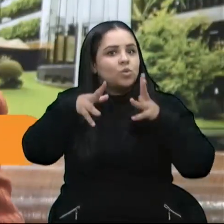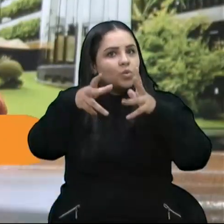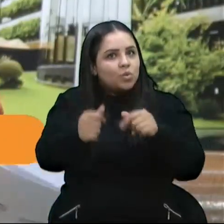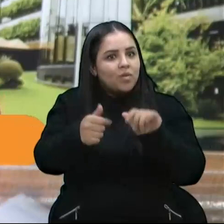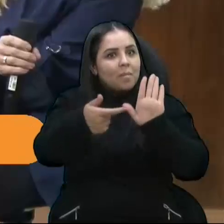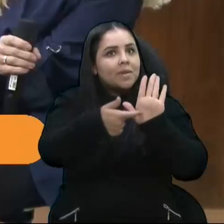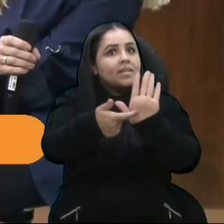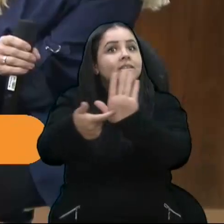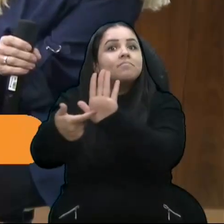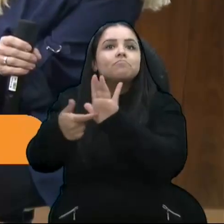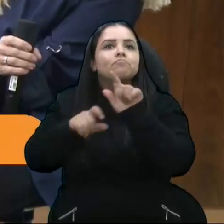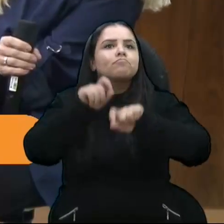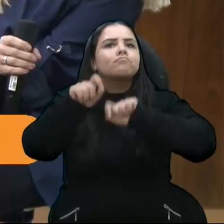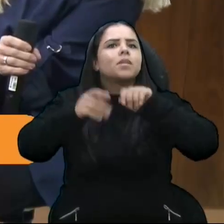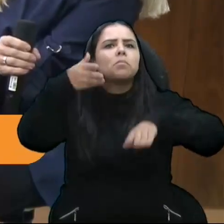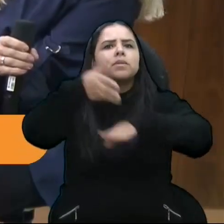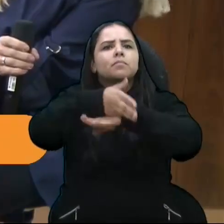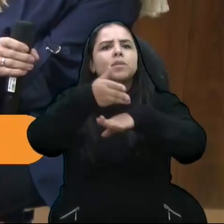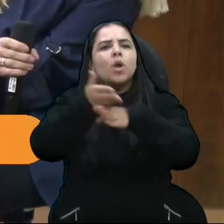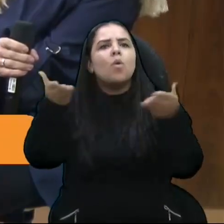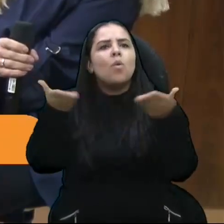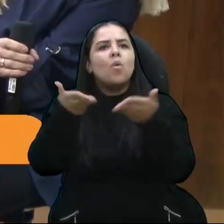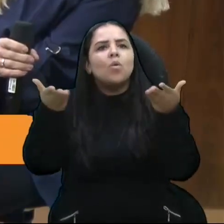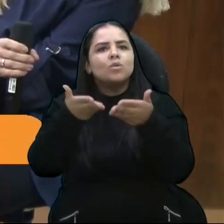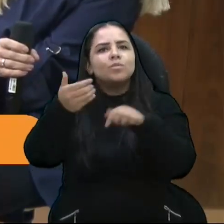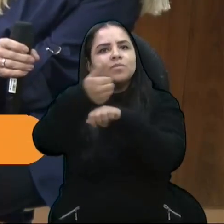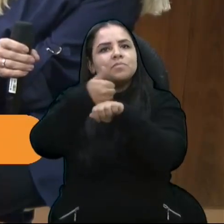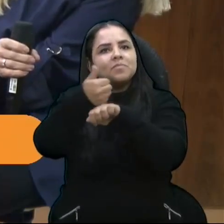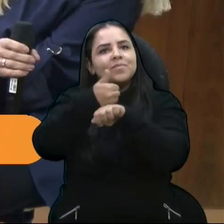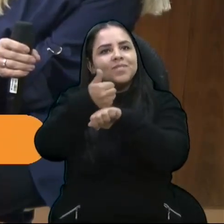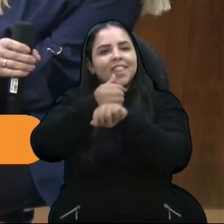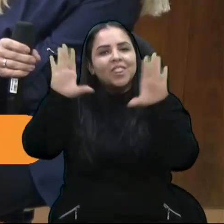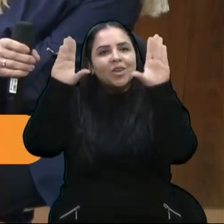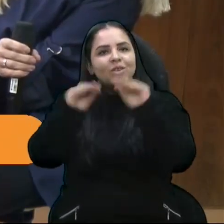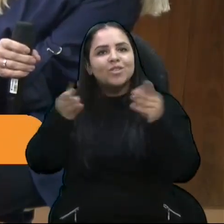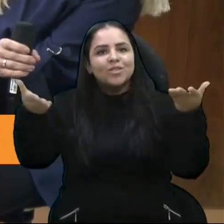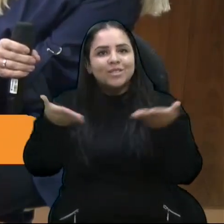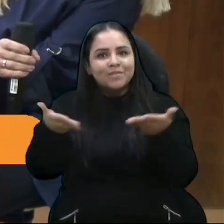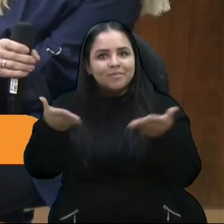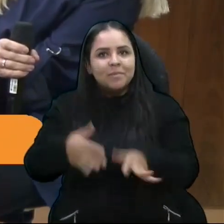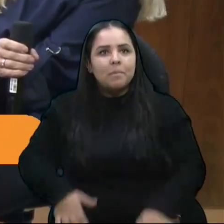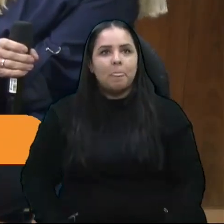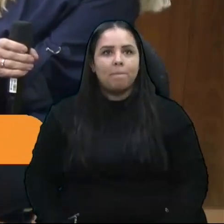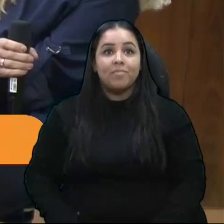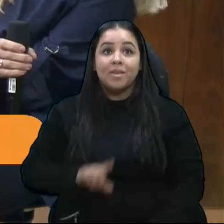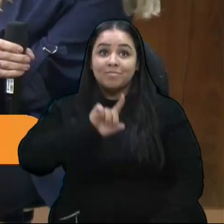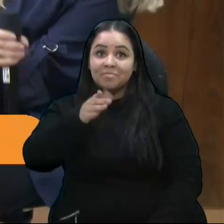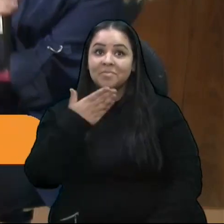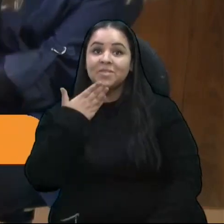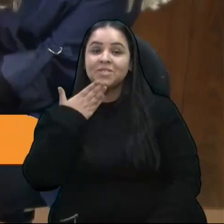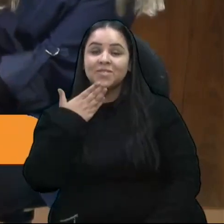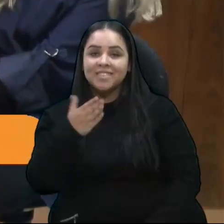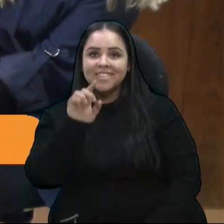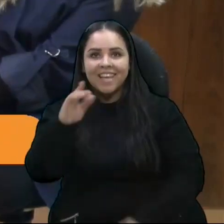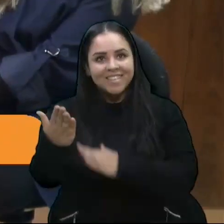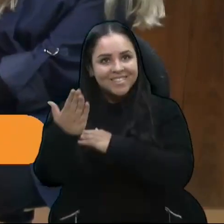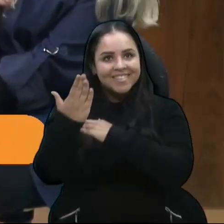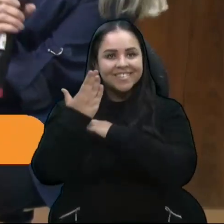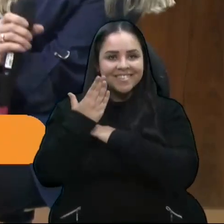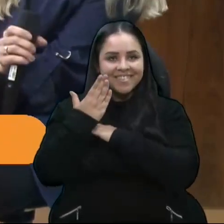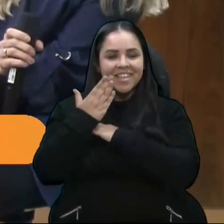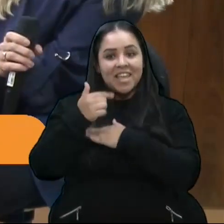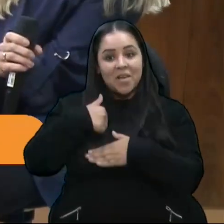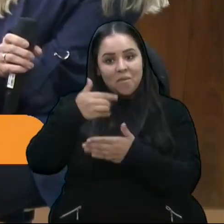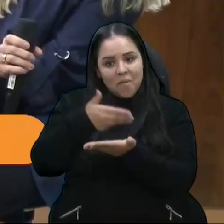né? Quem são as pessoas, os profissionais que estão conosco aqui nessa noite, né? Vou pedir uma ajudinha para ti, tá, Vânia? Eu vou começar,